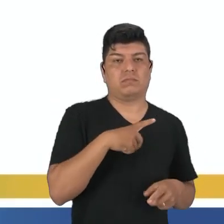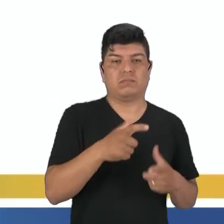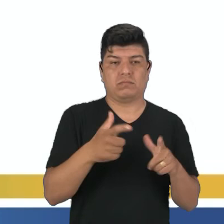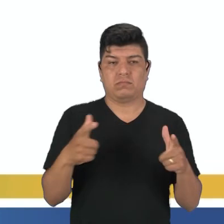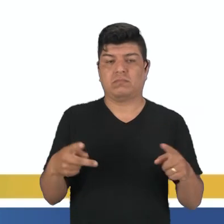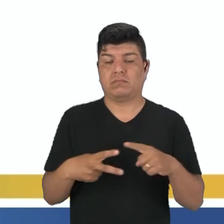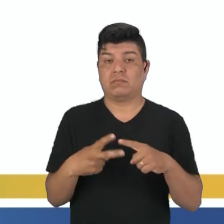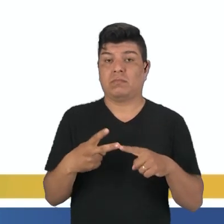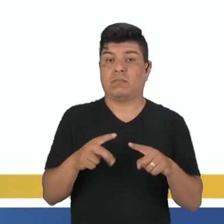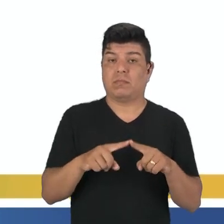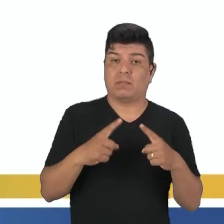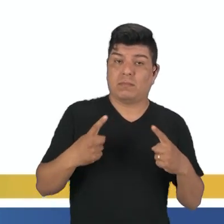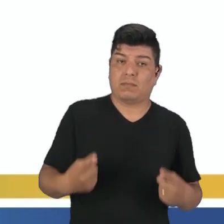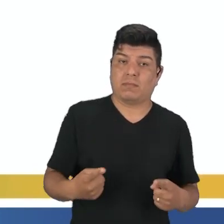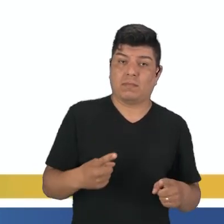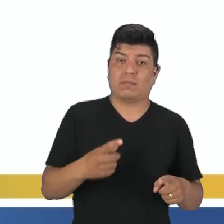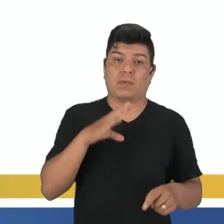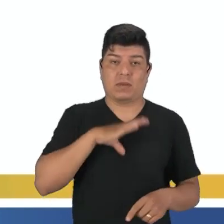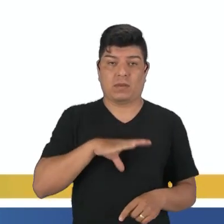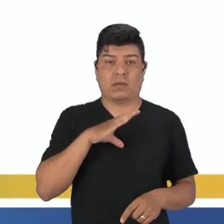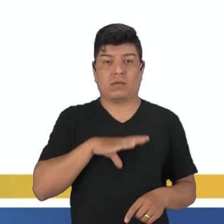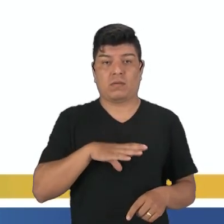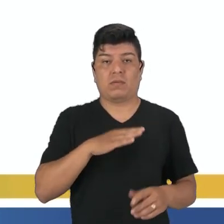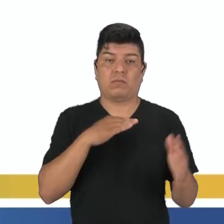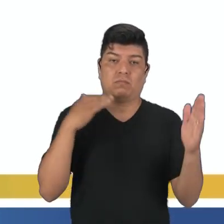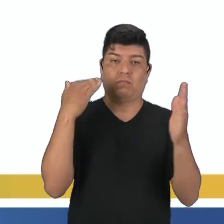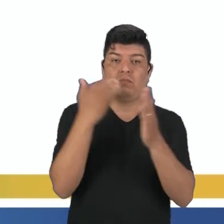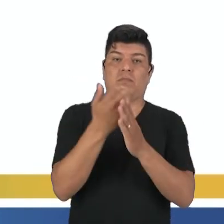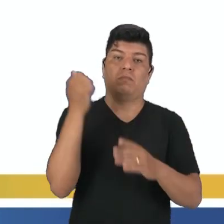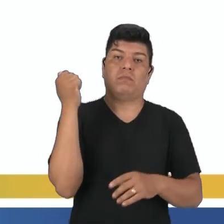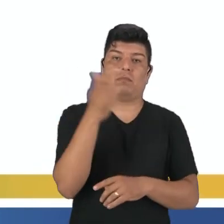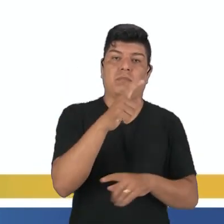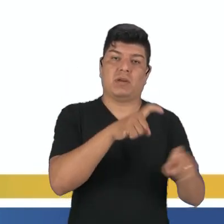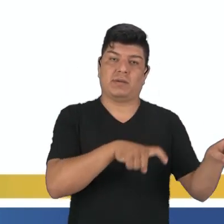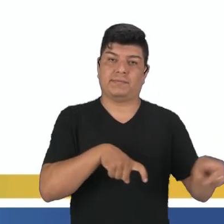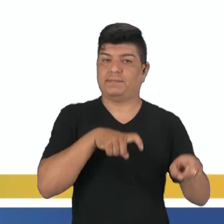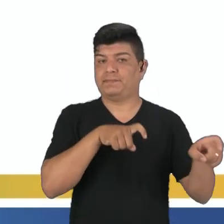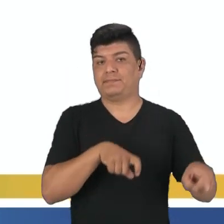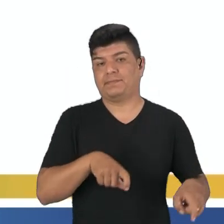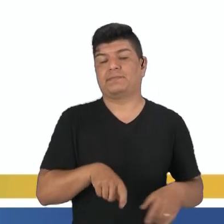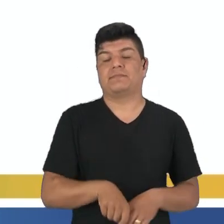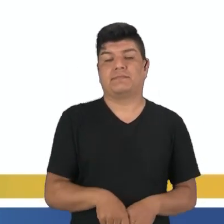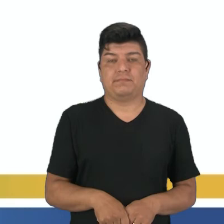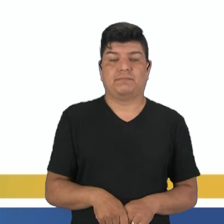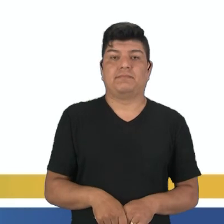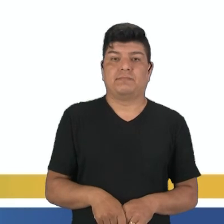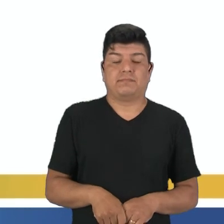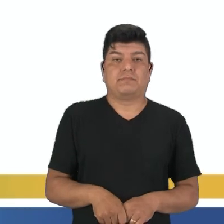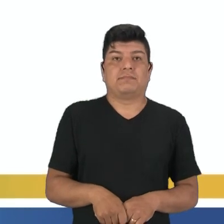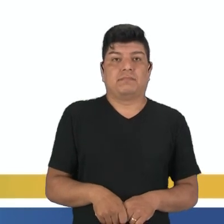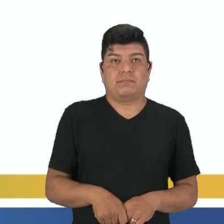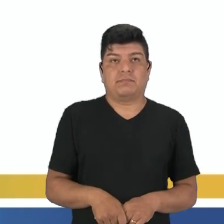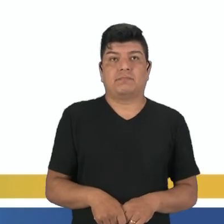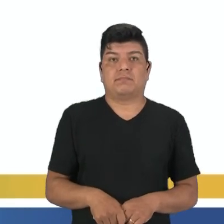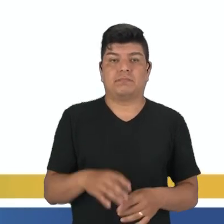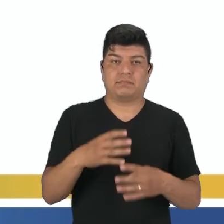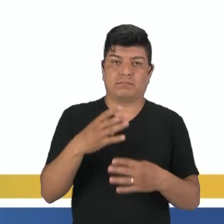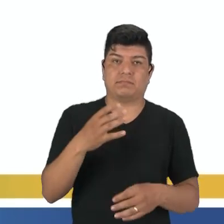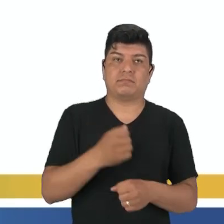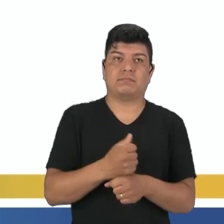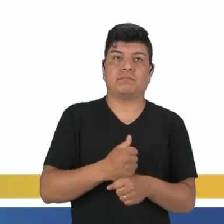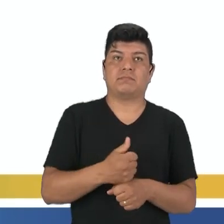duas áreas, porém, a área urbana sobressaiu a área rural. Isso aí nos dados, né,